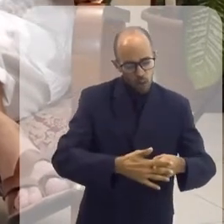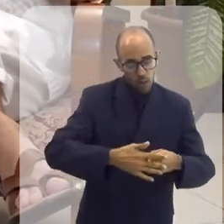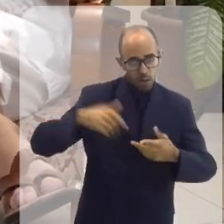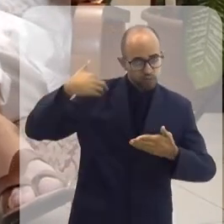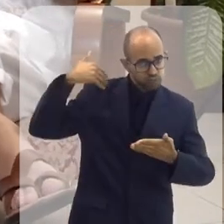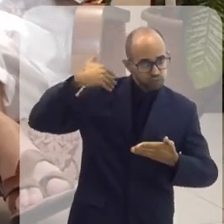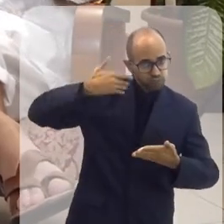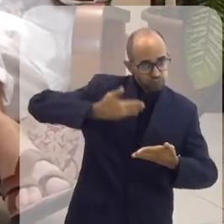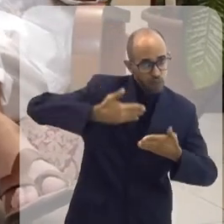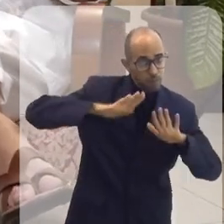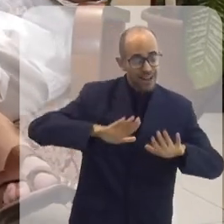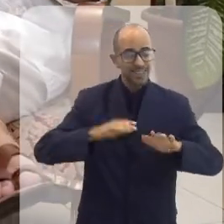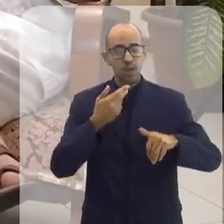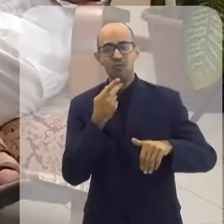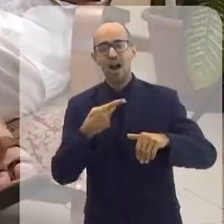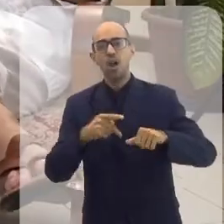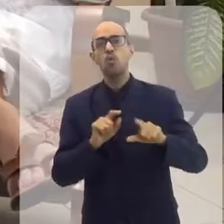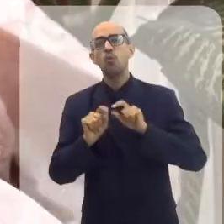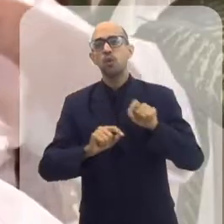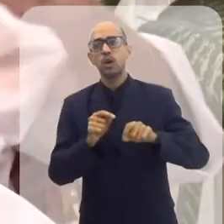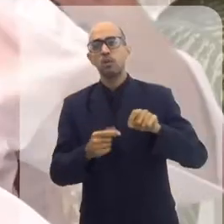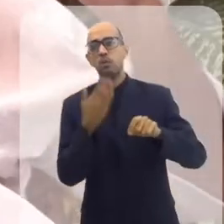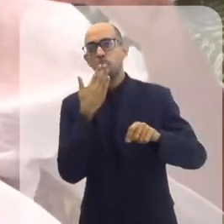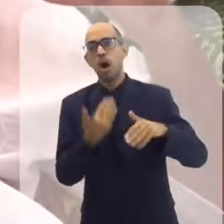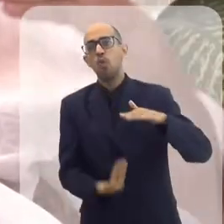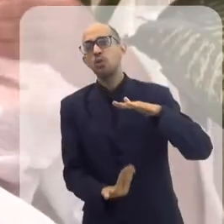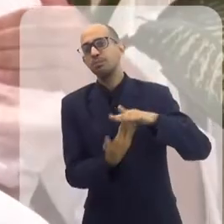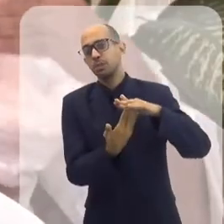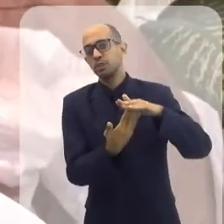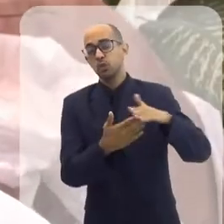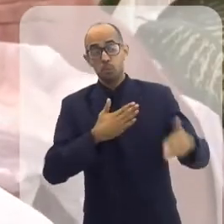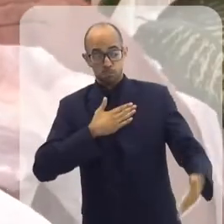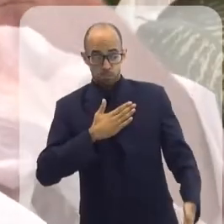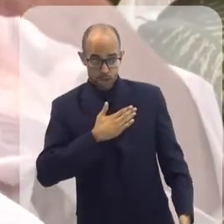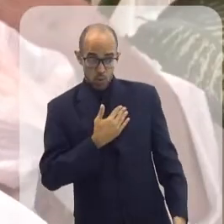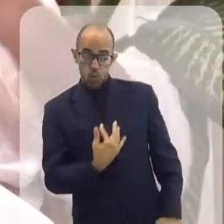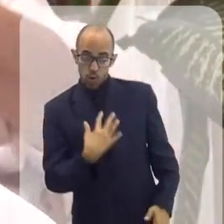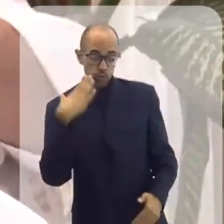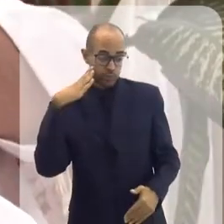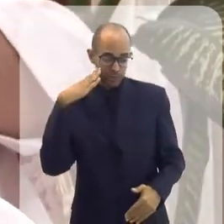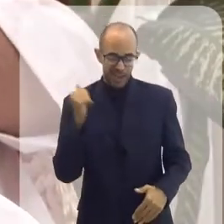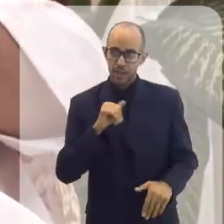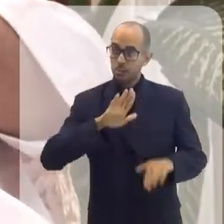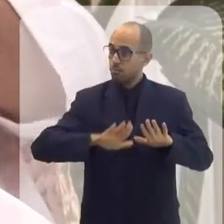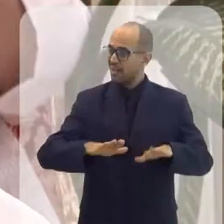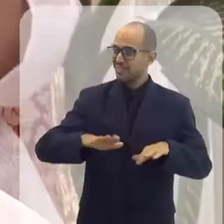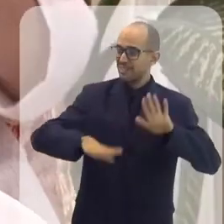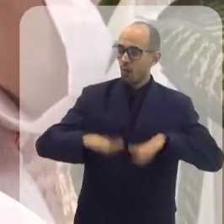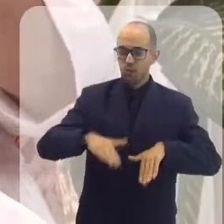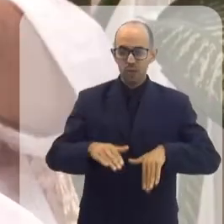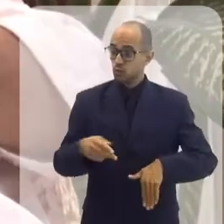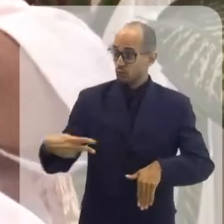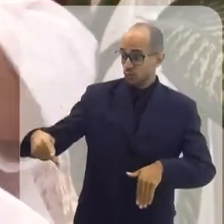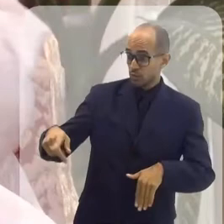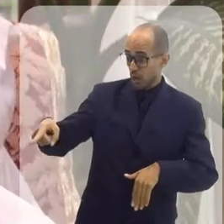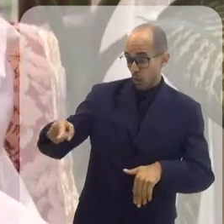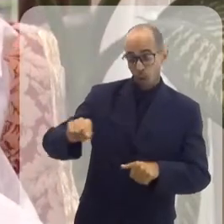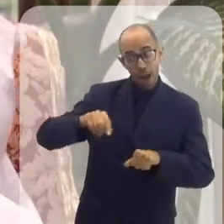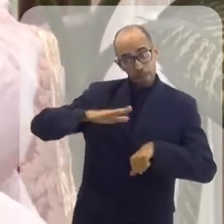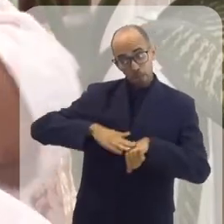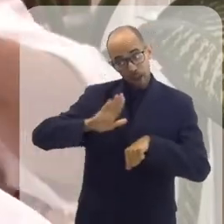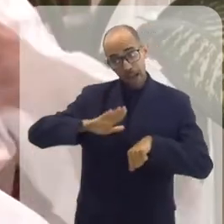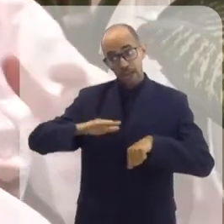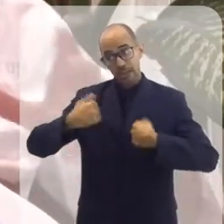agora repito ao limite diz o meu limite eu conheço talvez o seu seja mais